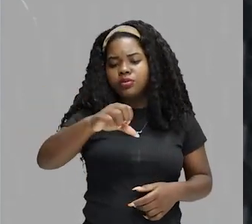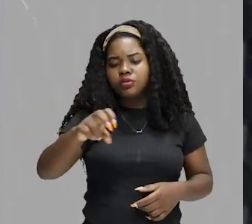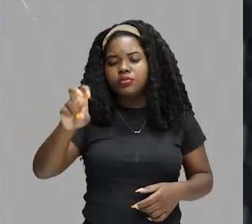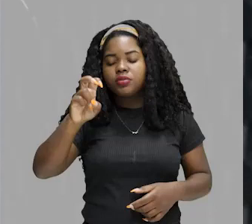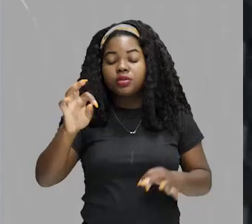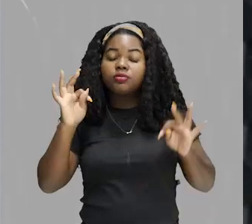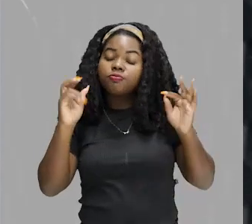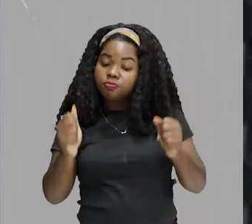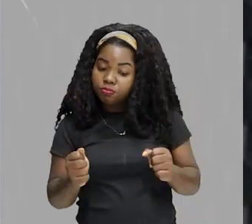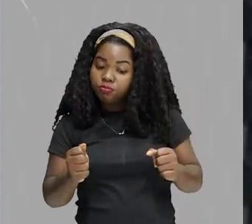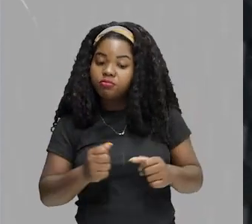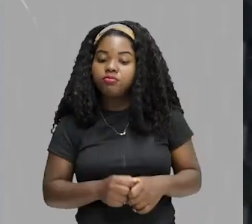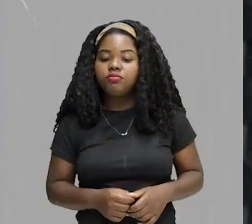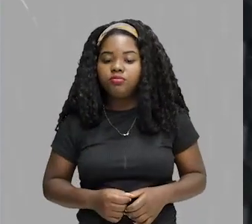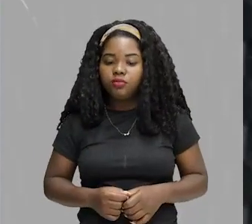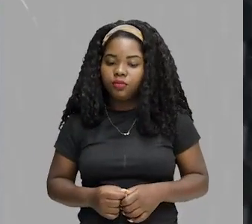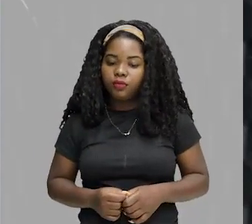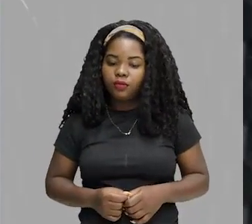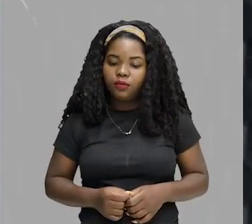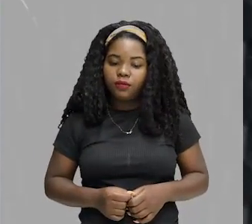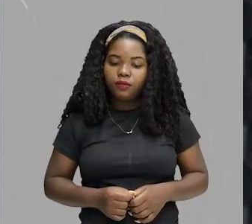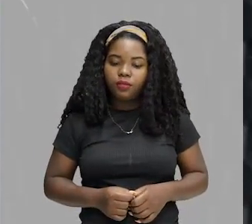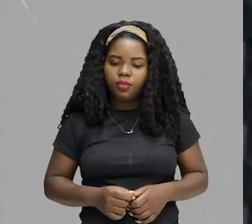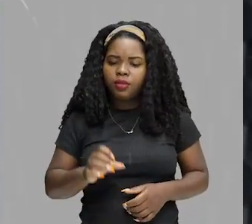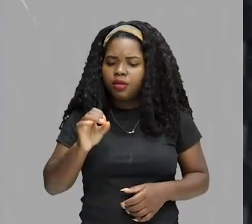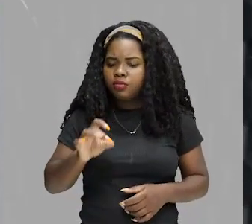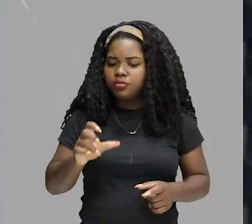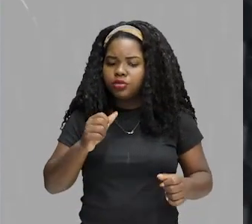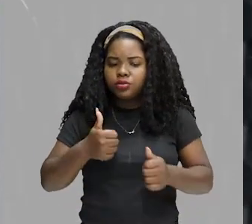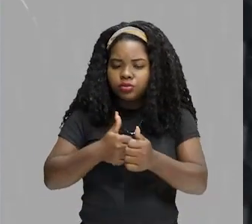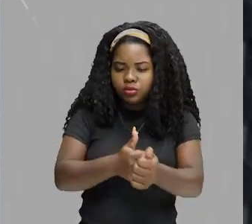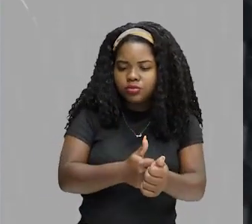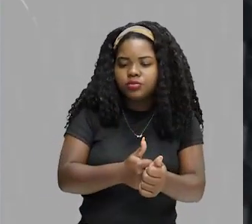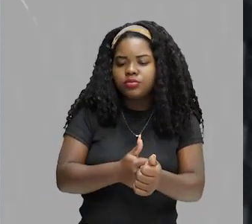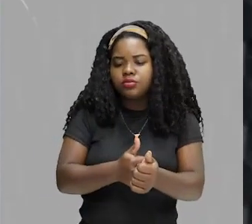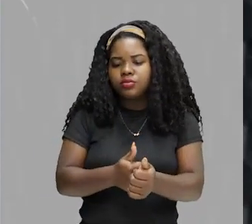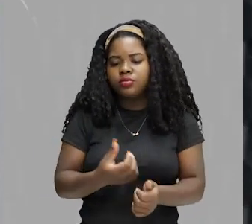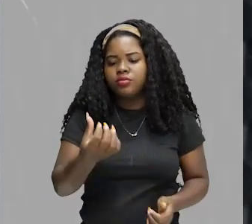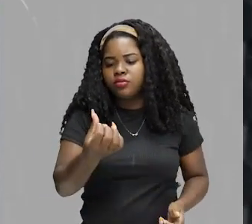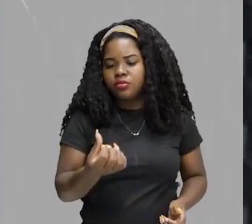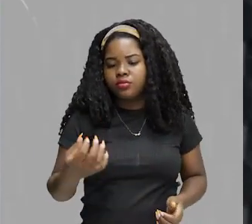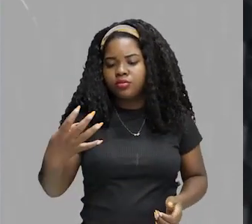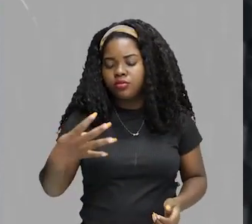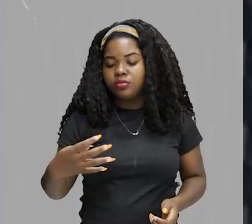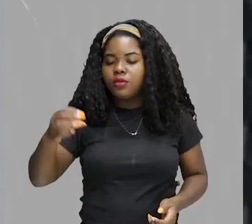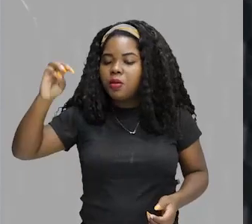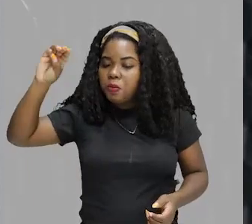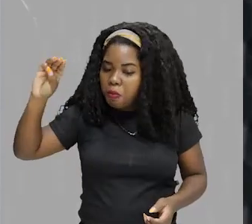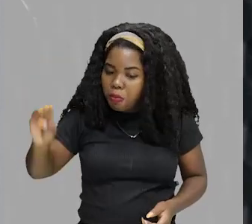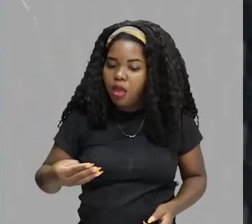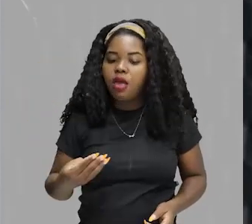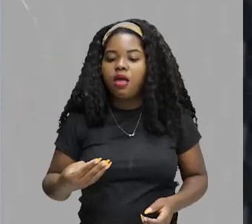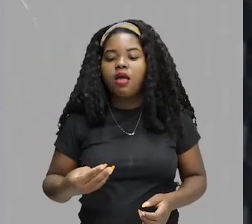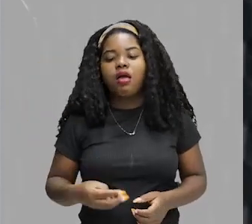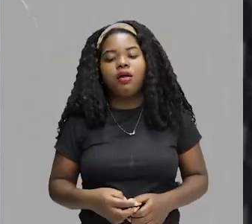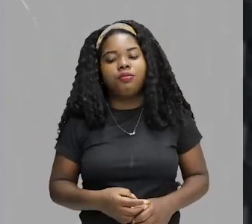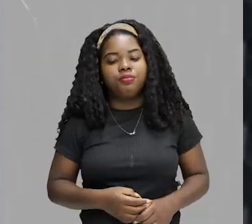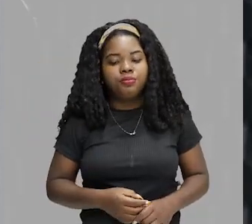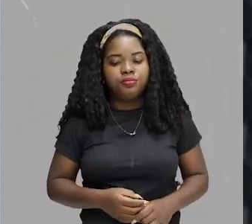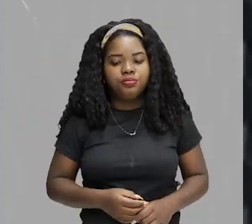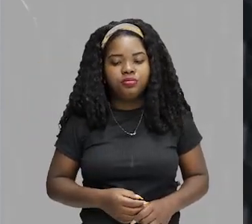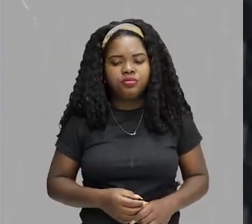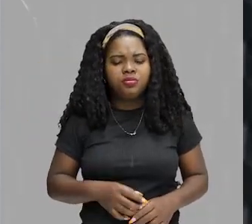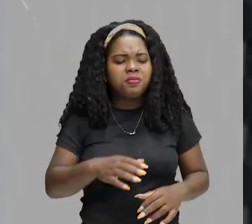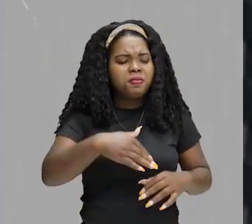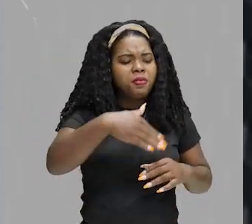totais. Olha o que ele ganha só de parceria e de patrocinadores, ó. 64 milhões. Mais